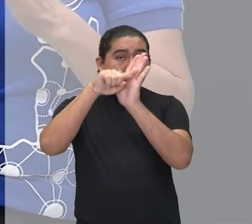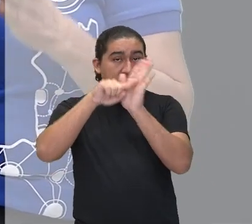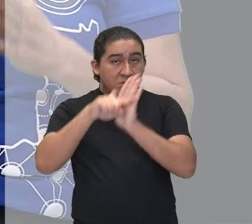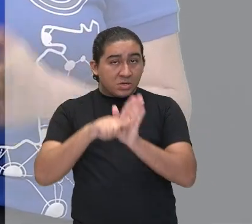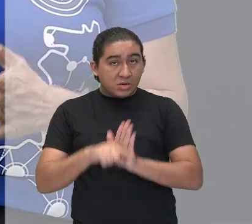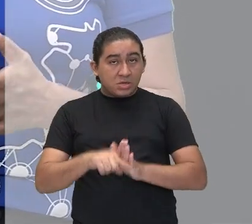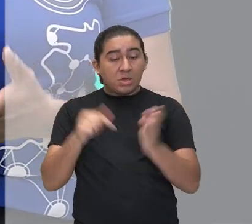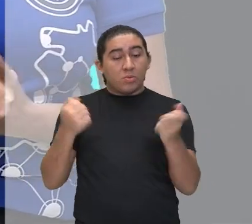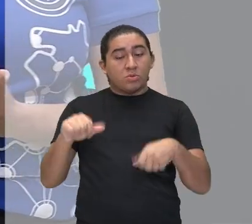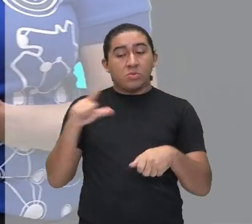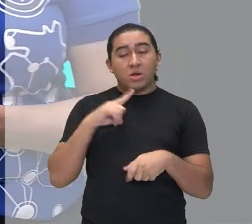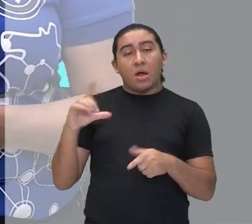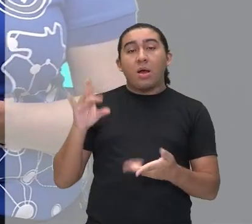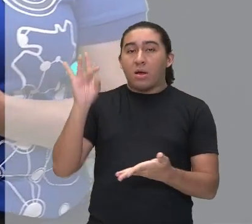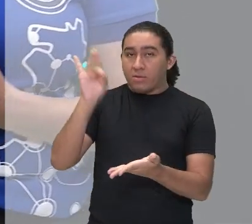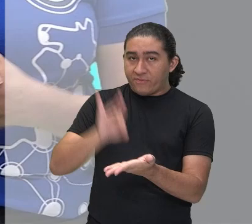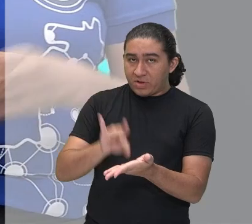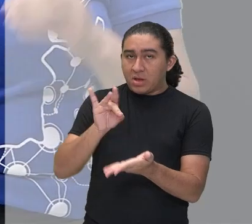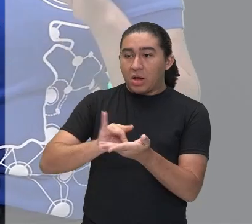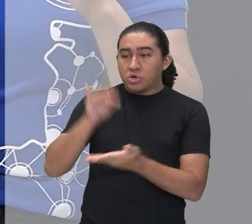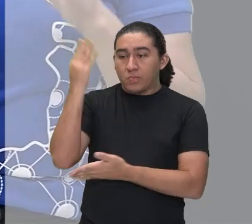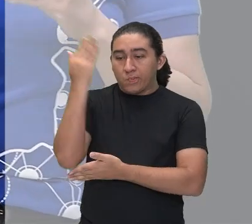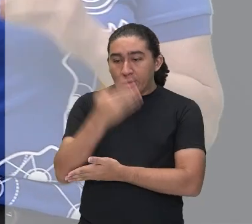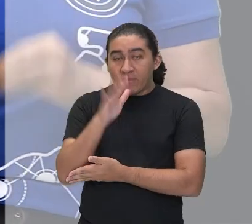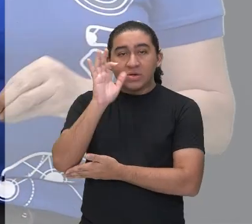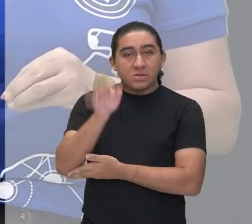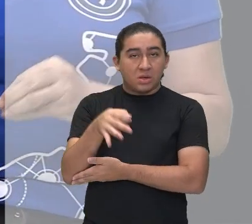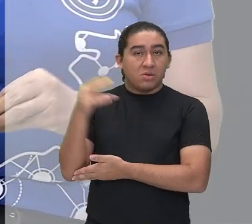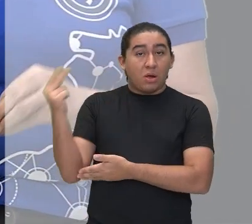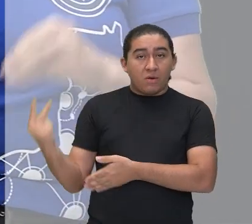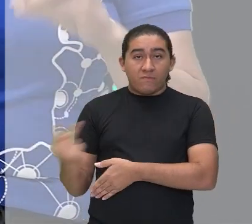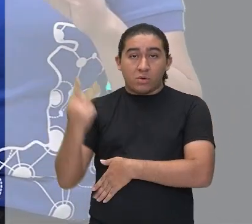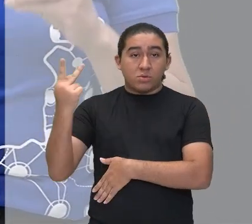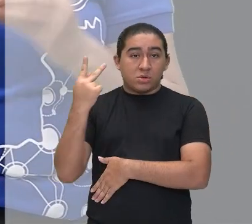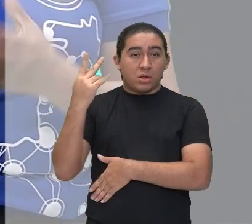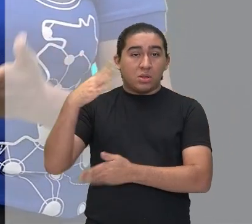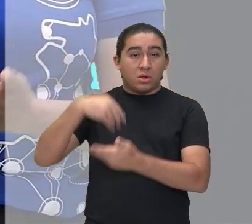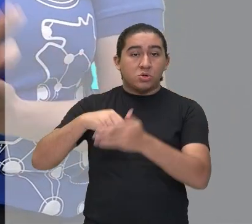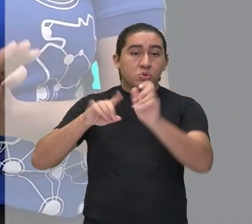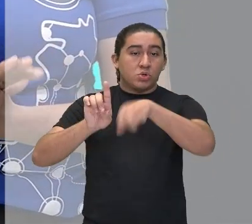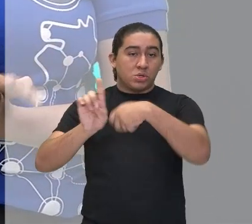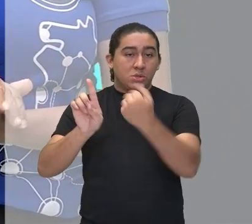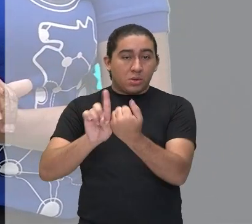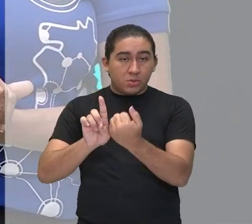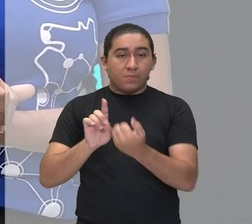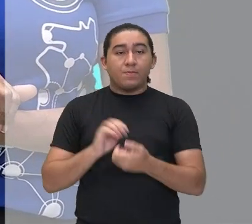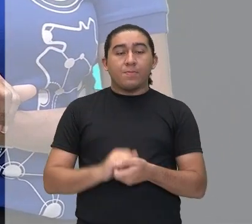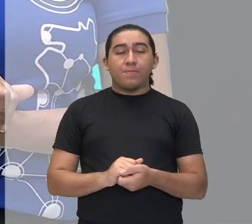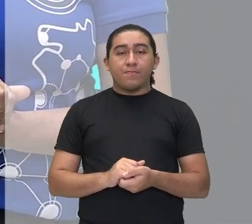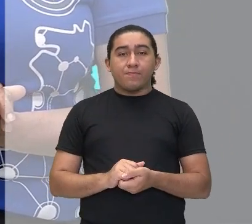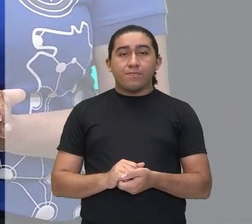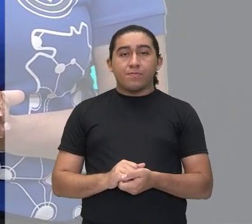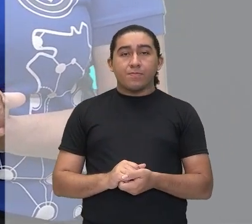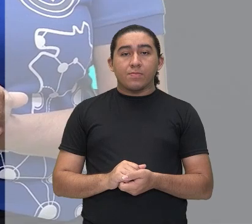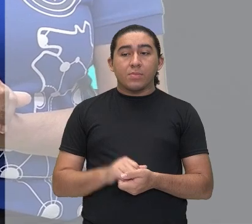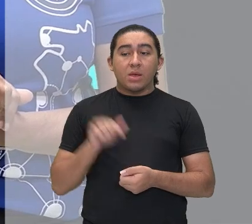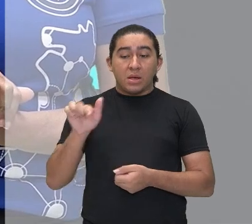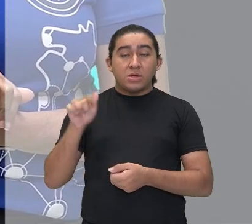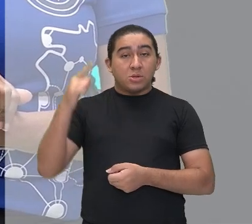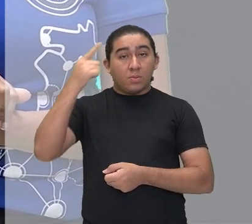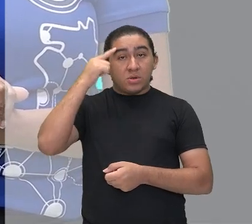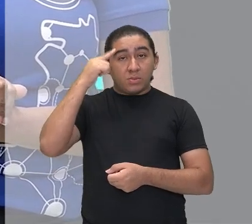para realmente ter o seu valor, né? Então, o positivismo pensa